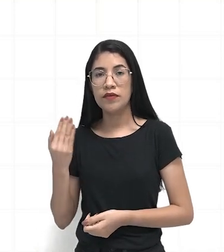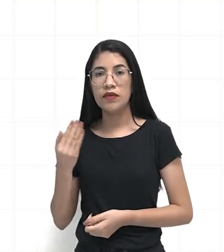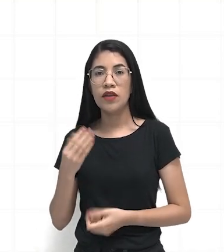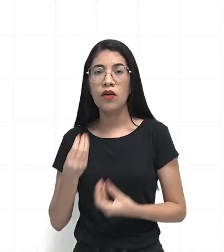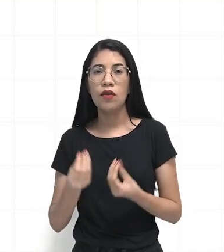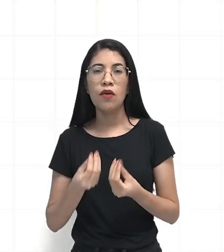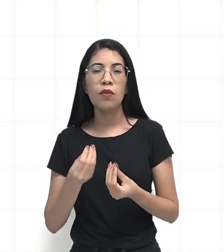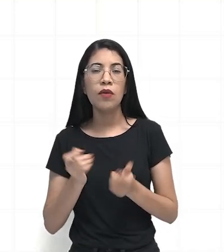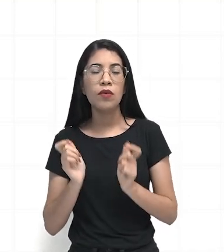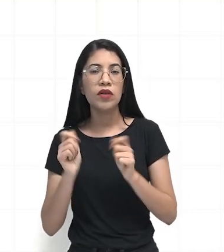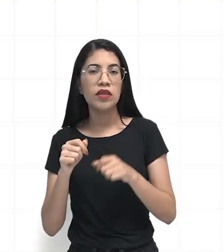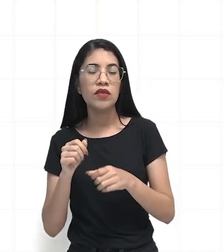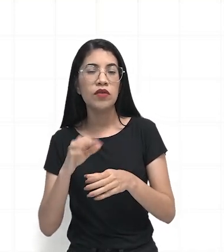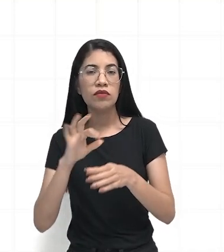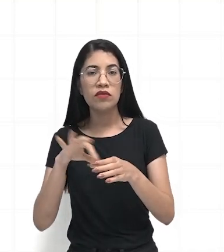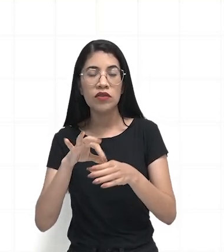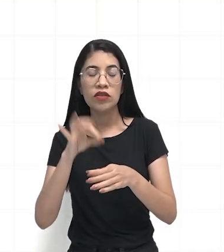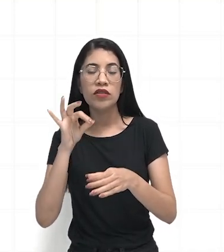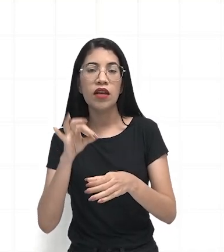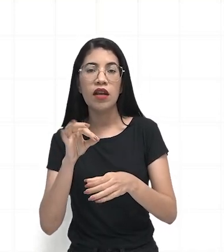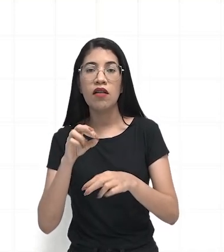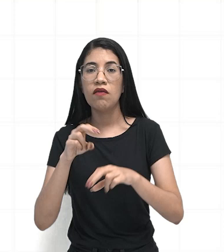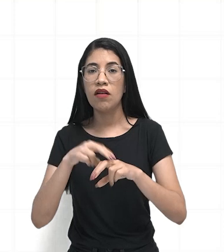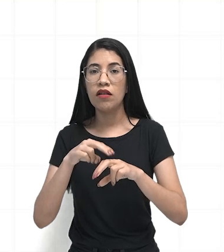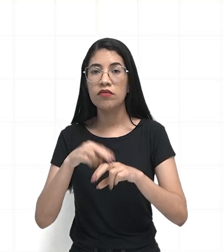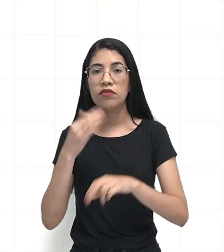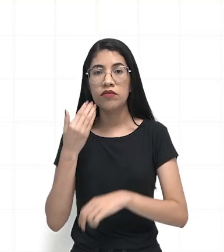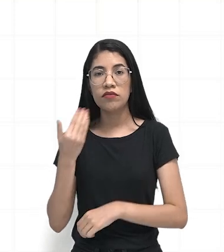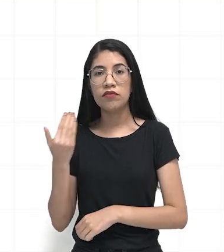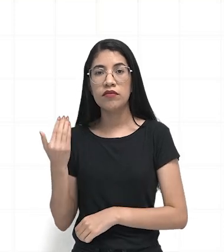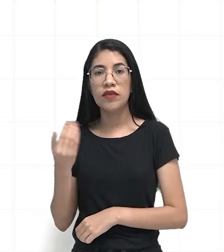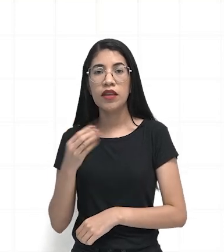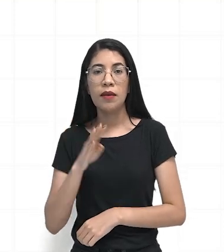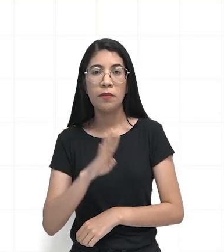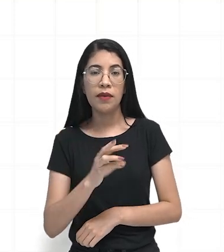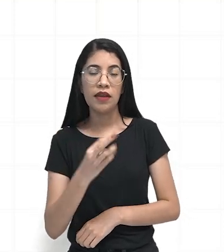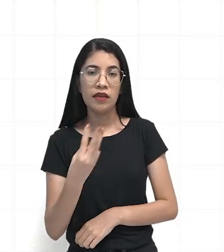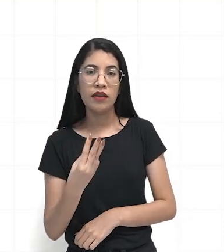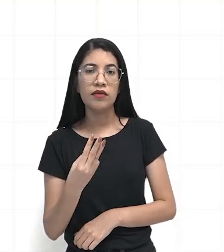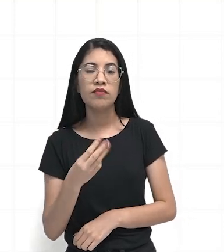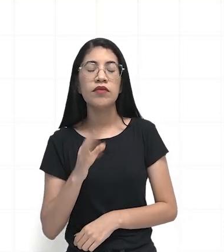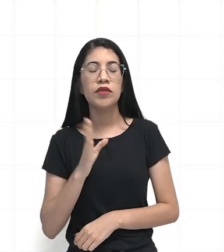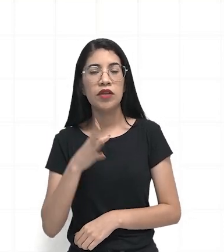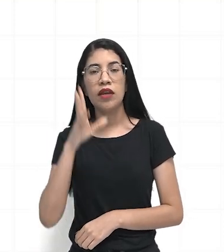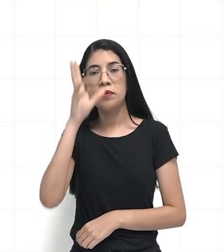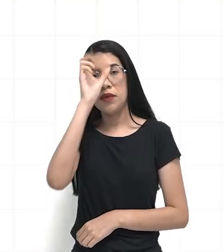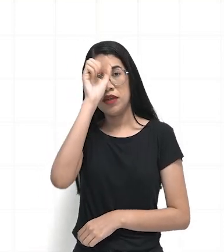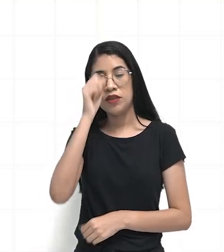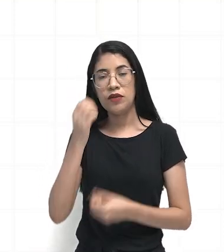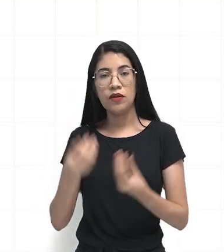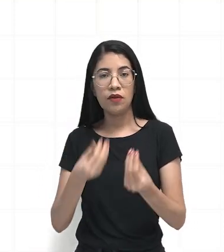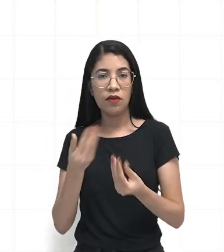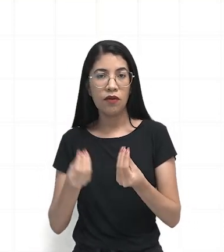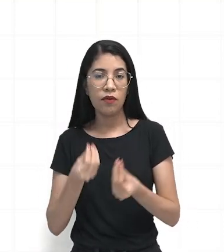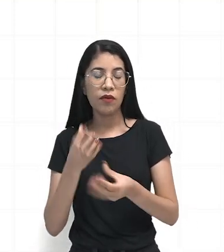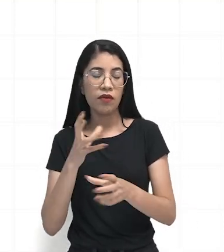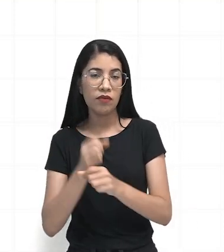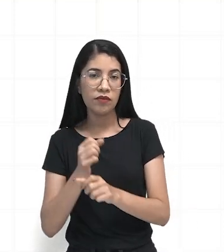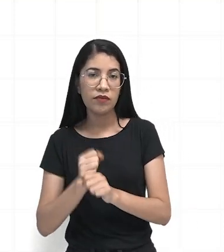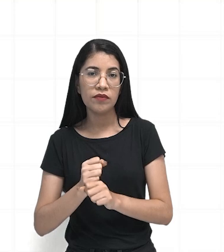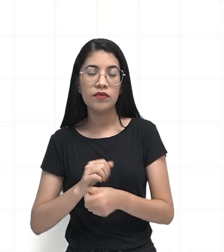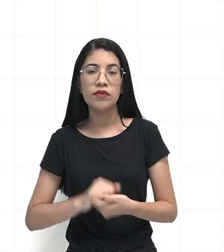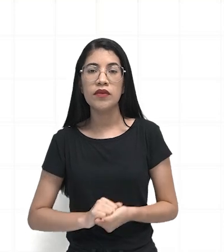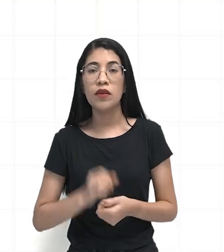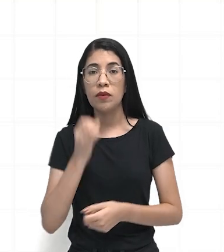é a chance de ser sorteado ele? Vamos lá. Ah, professora, eu acho que eu já aprendi. Então, vamos calcular. Nós temos aí